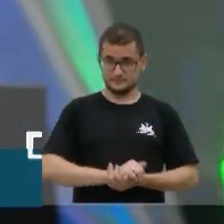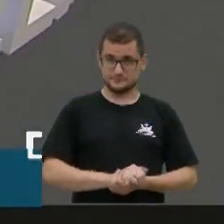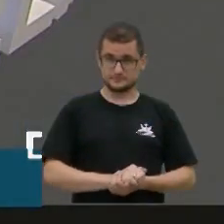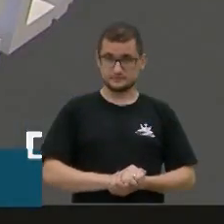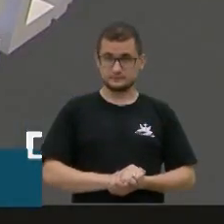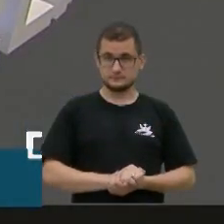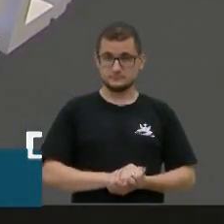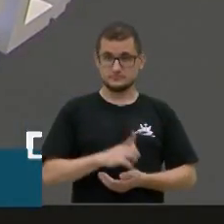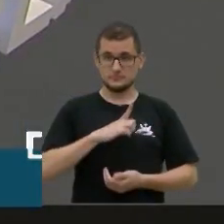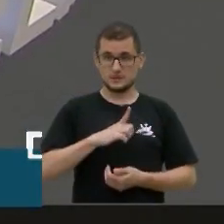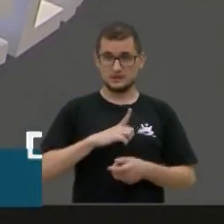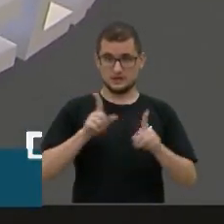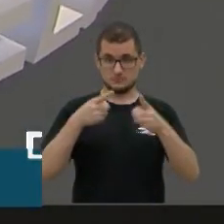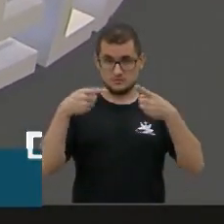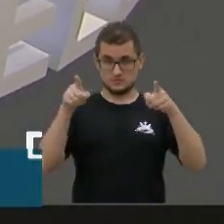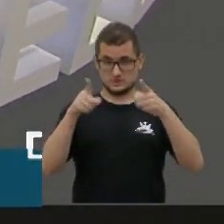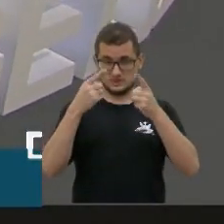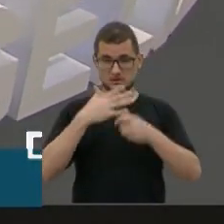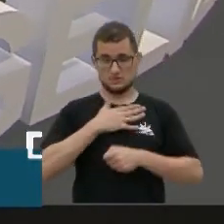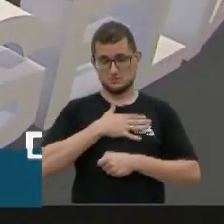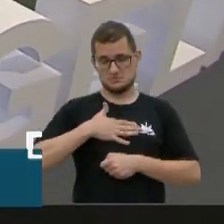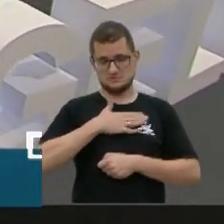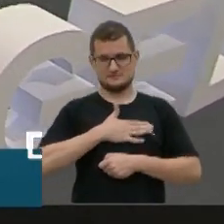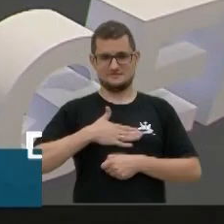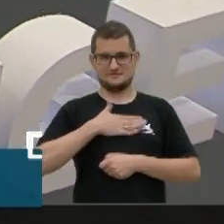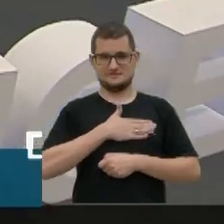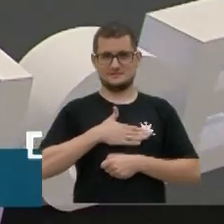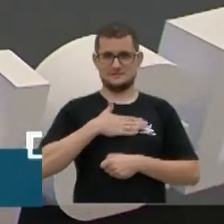Tem uma música que eu gosto.